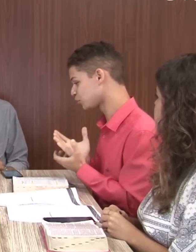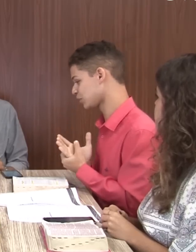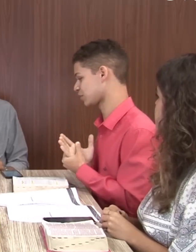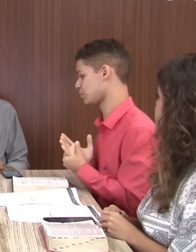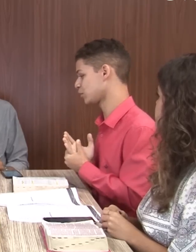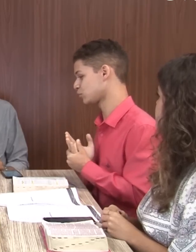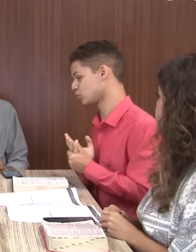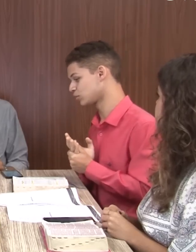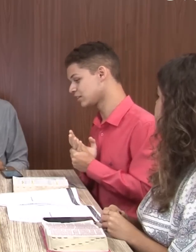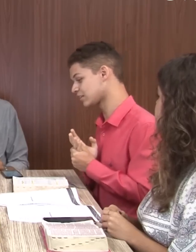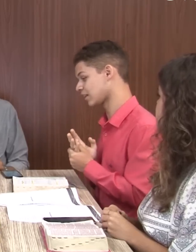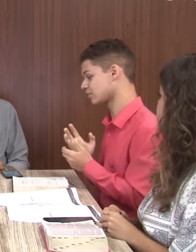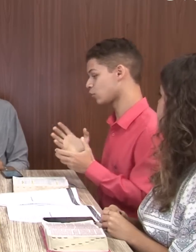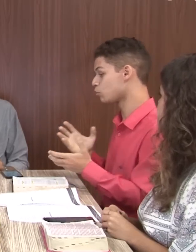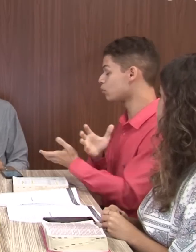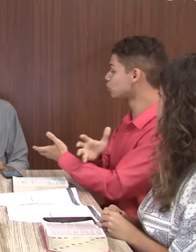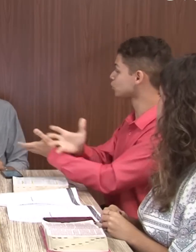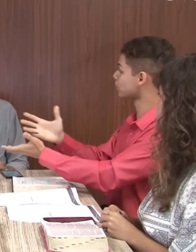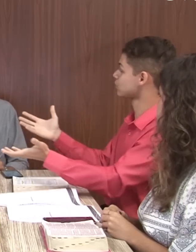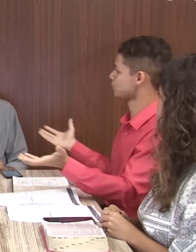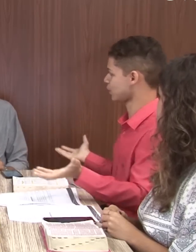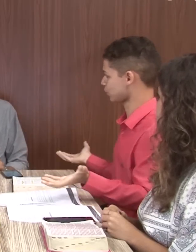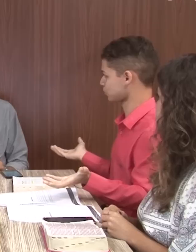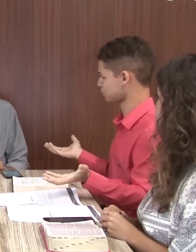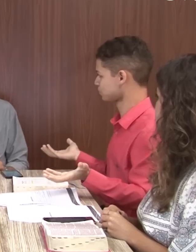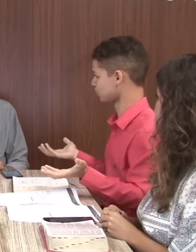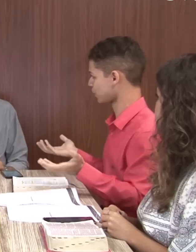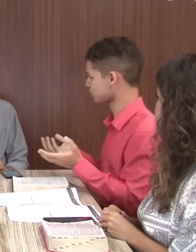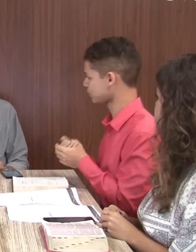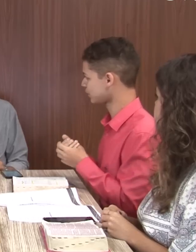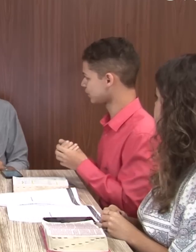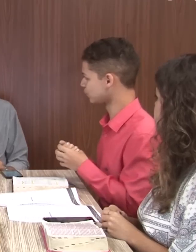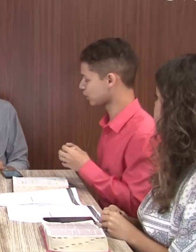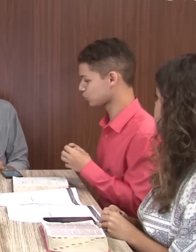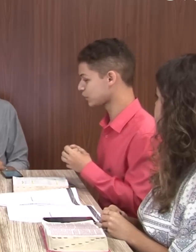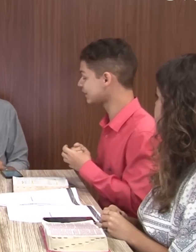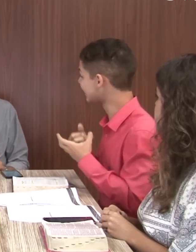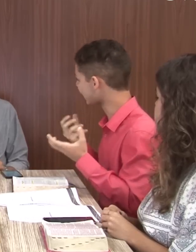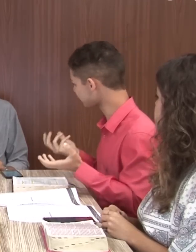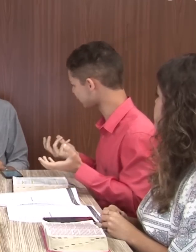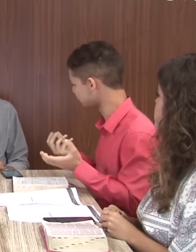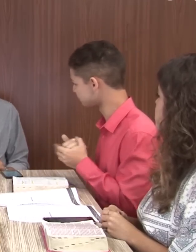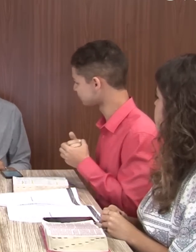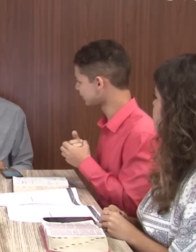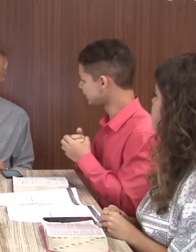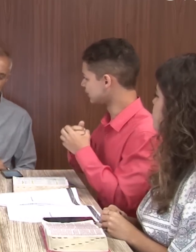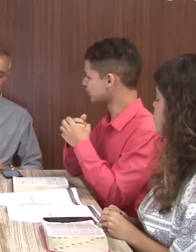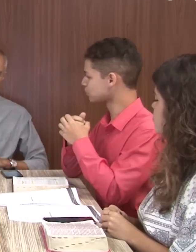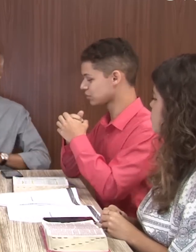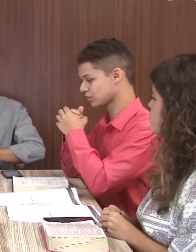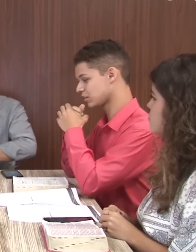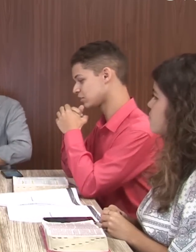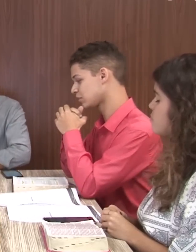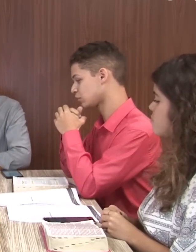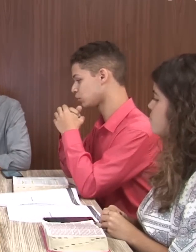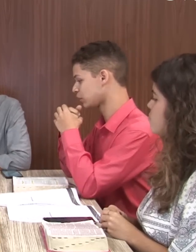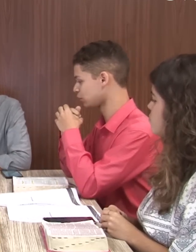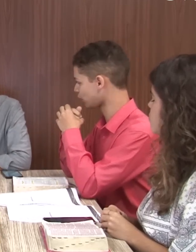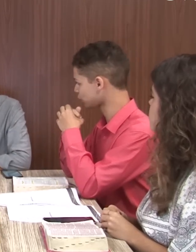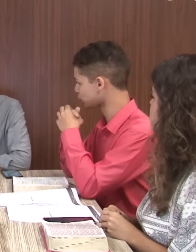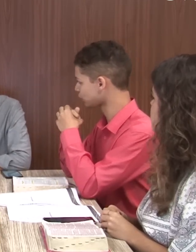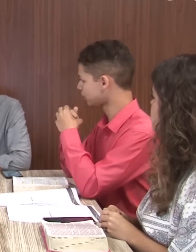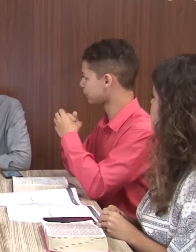Mas no Novo Testamento, Jesus ele traz algo muito mais aberto, não é? Não é à toa que é derramado. Exatamente. Então esses sinais eles têm